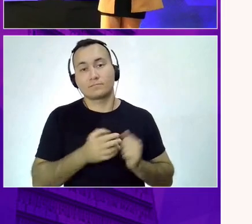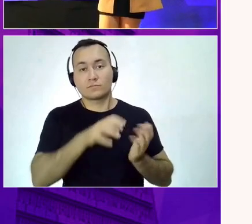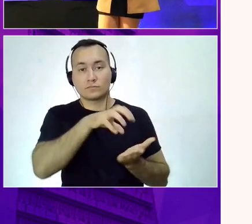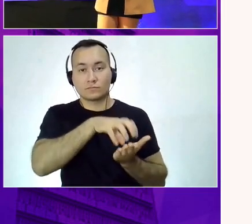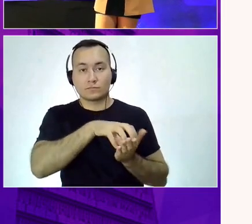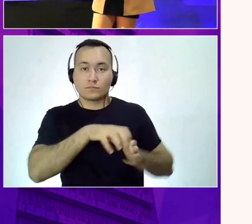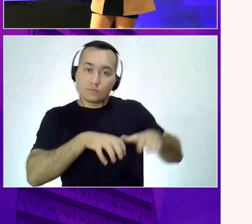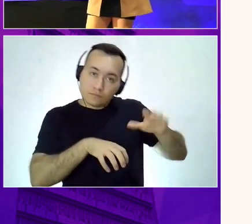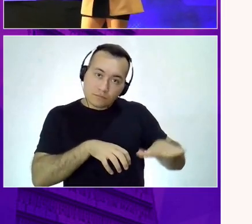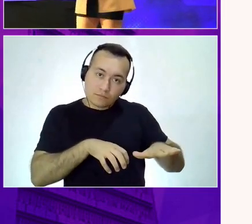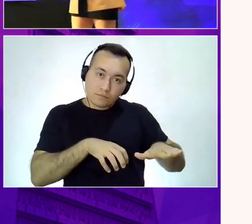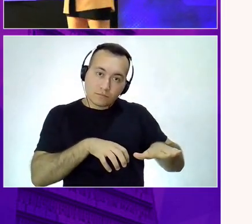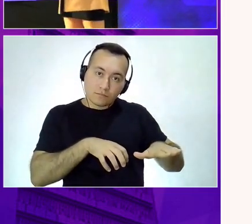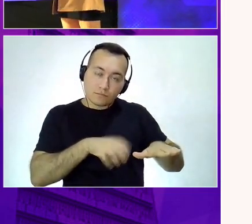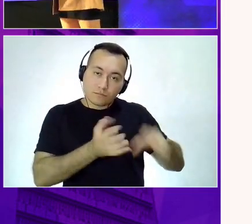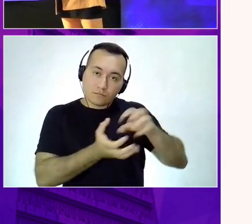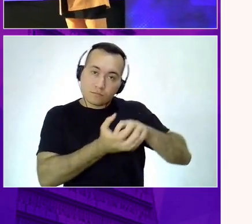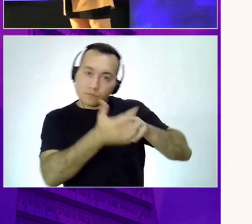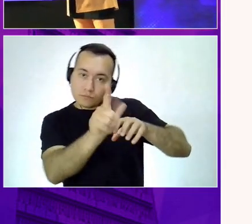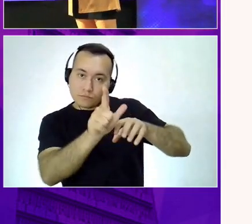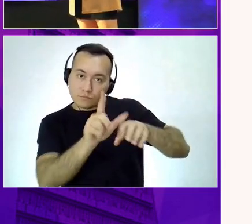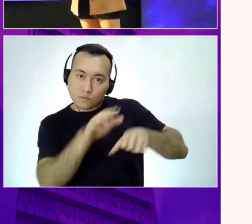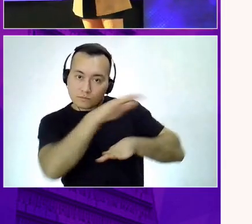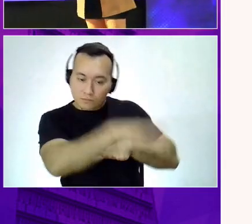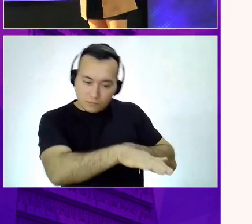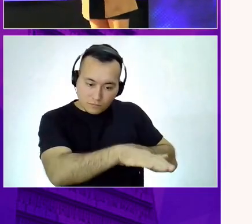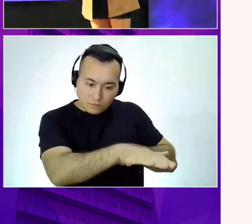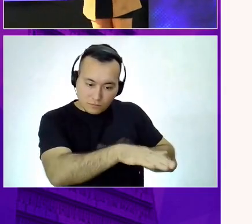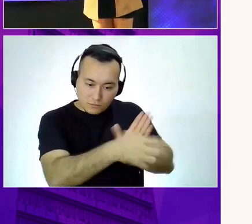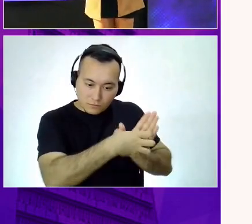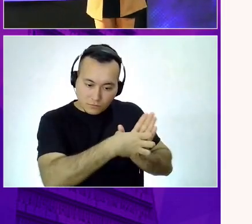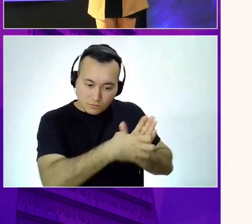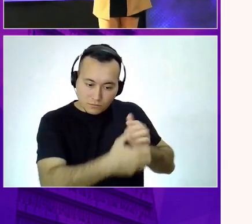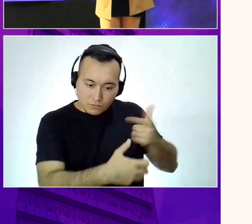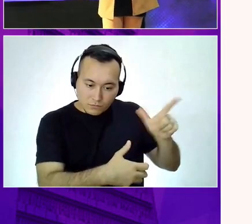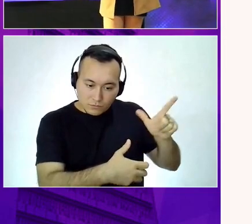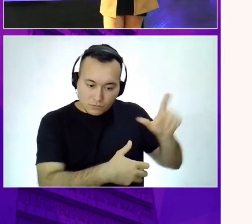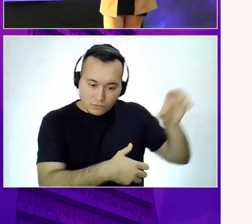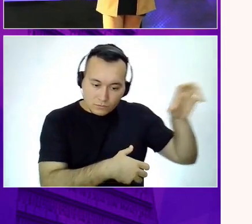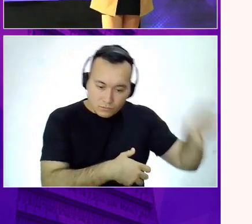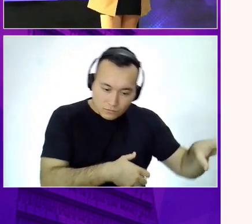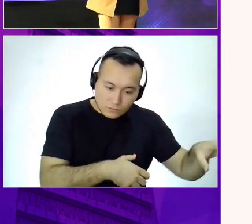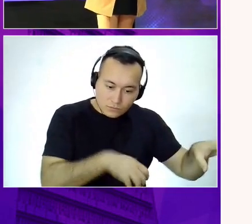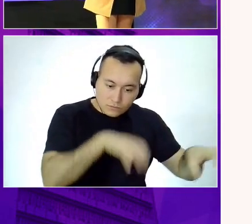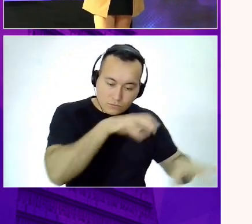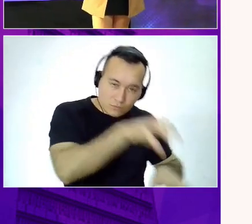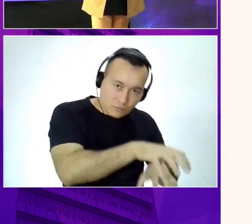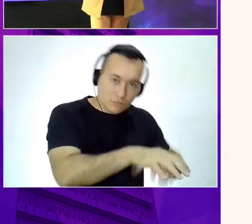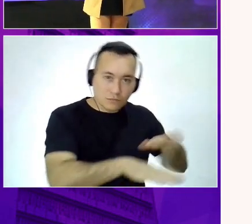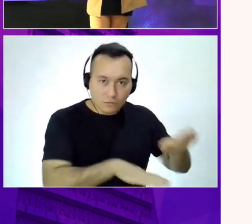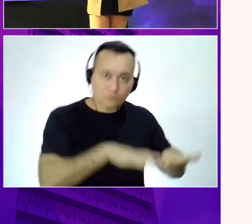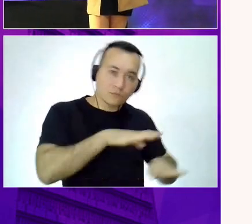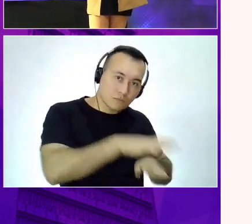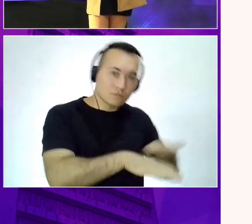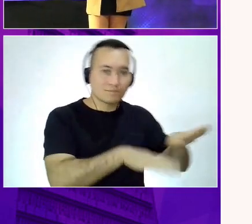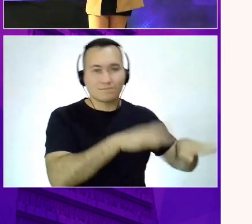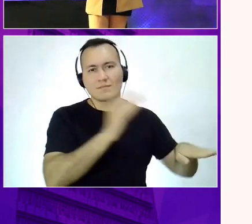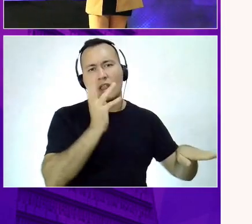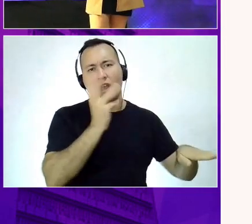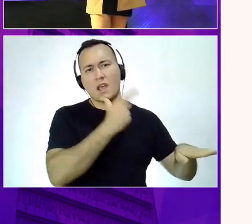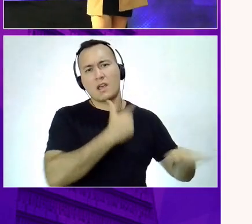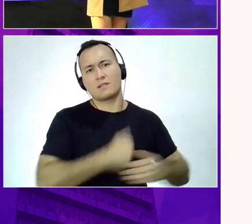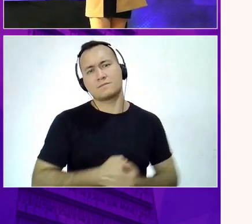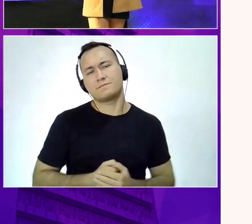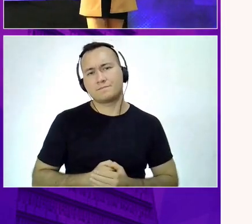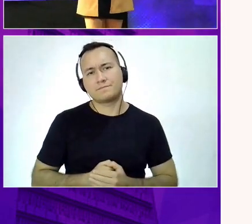vai coordenar que primeiro um vai acontecer e depois o outro? Como é que você ordena isso? Você precisa de um sistema de orquestração. Só que como que você vai